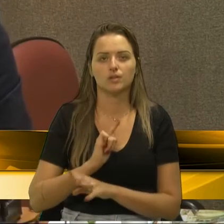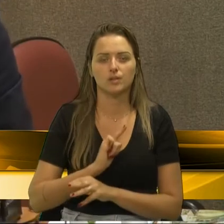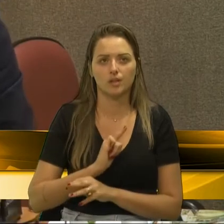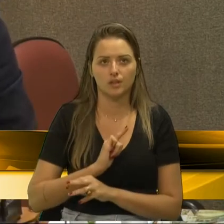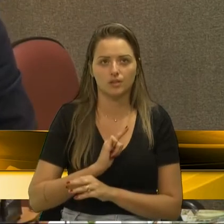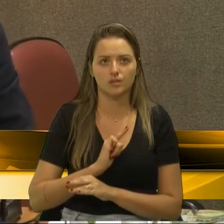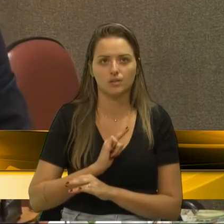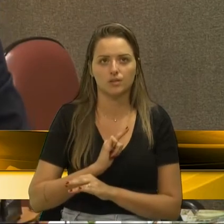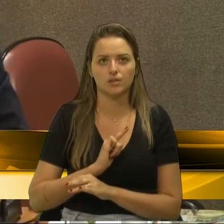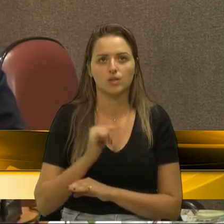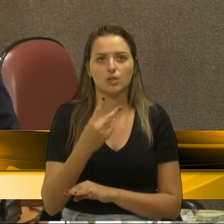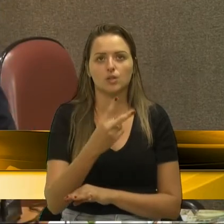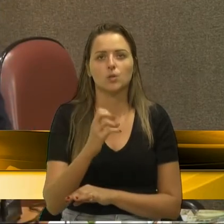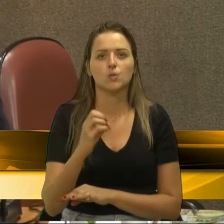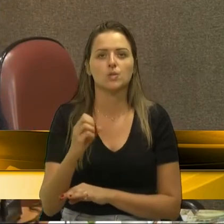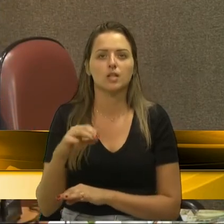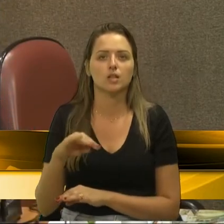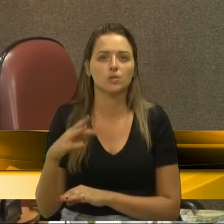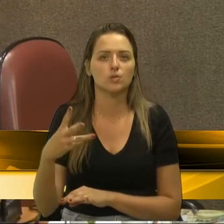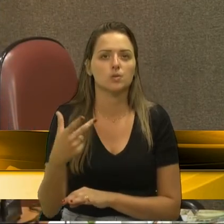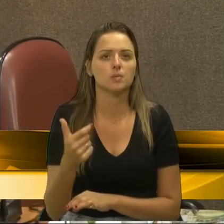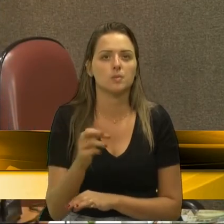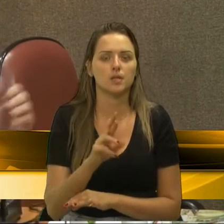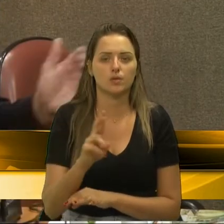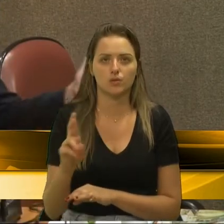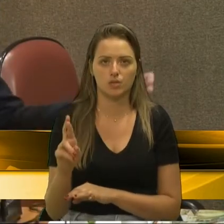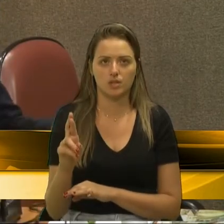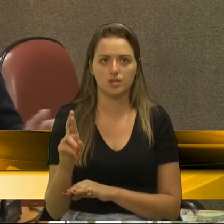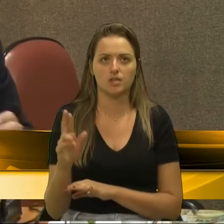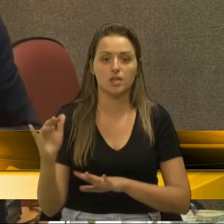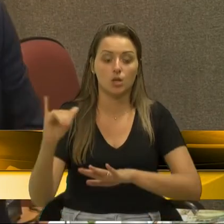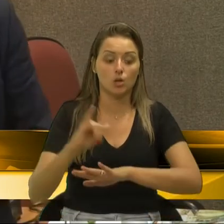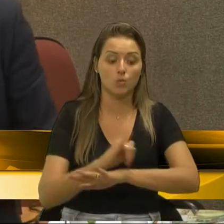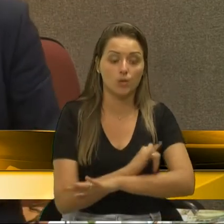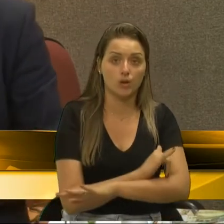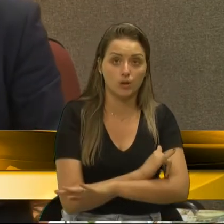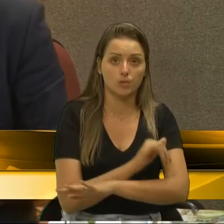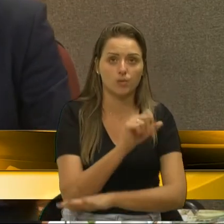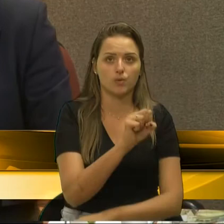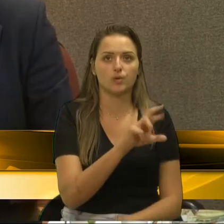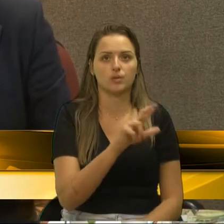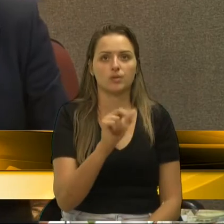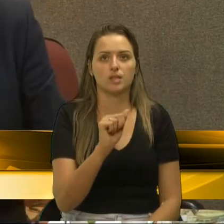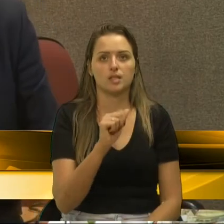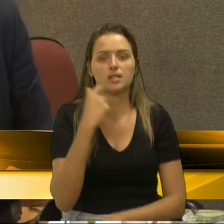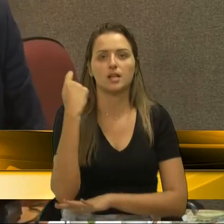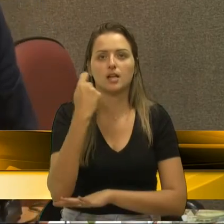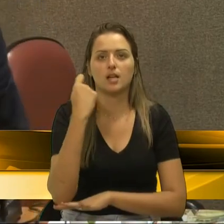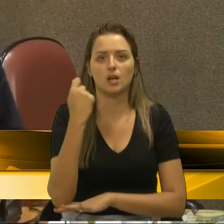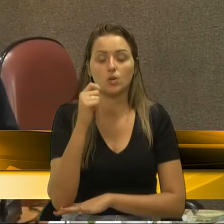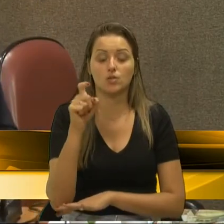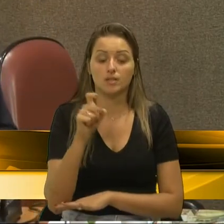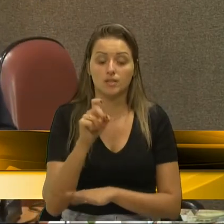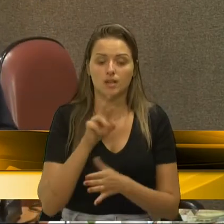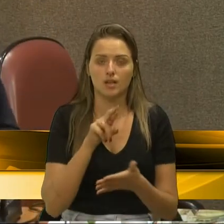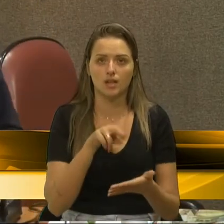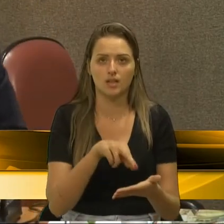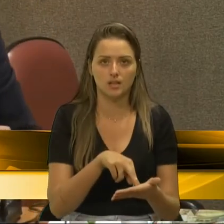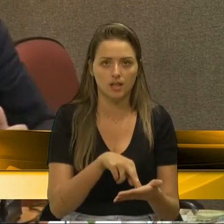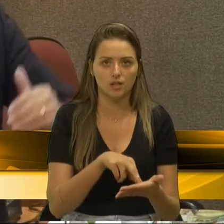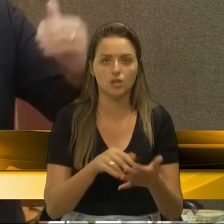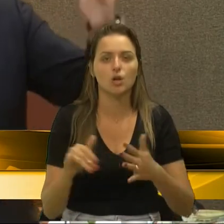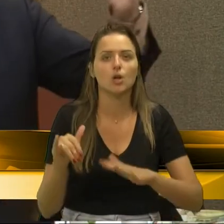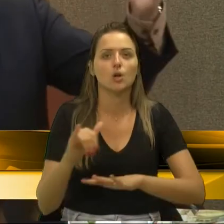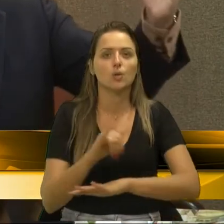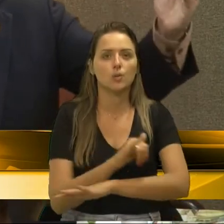totalidade de 200 milhões de reais para que o aeroporto da Serra Gaúcha se torne realidade, um aeroporto que